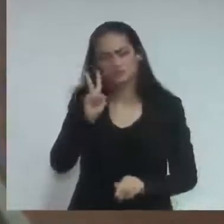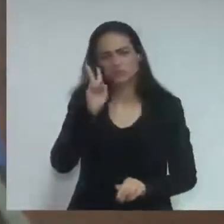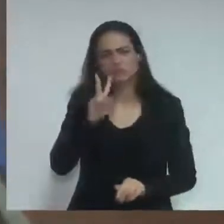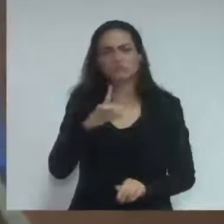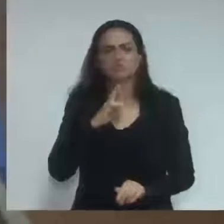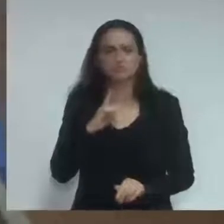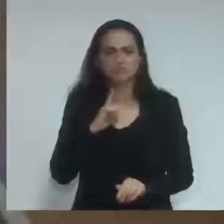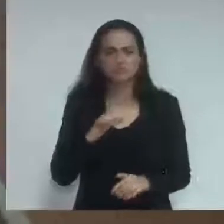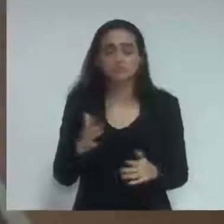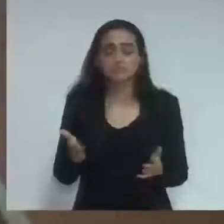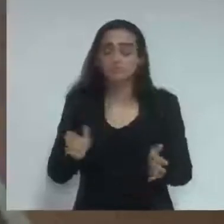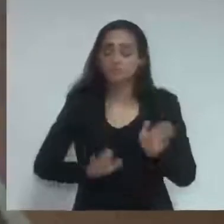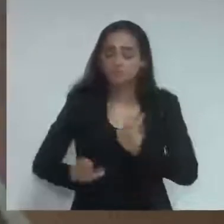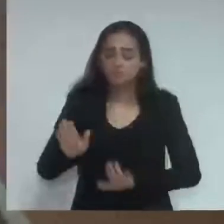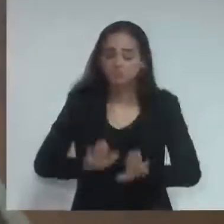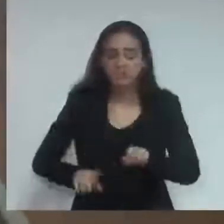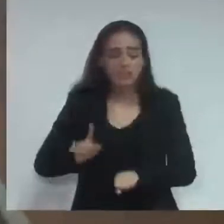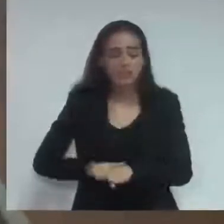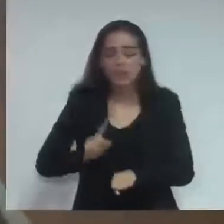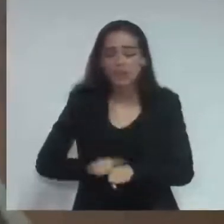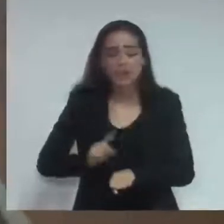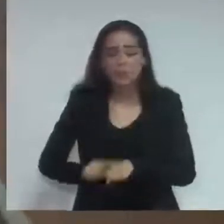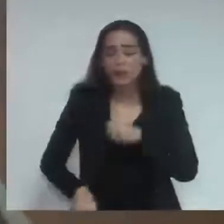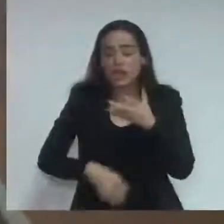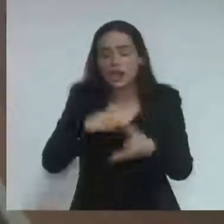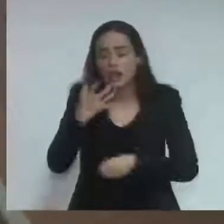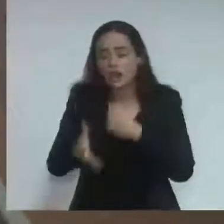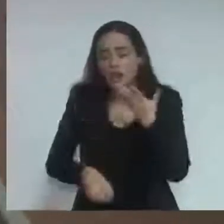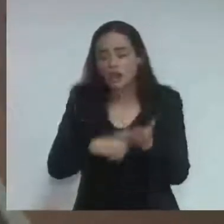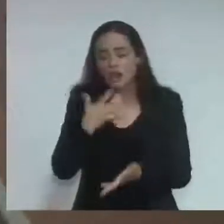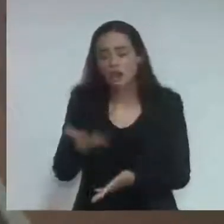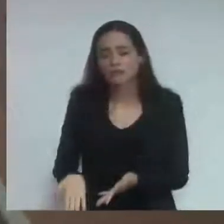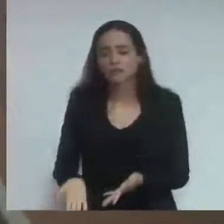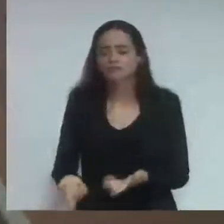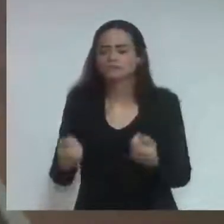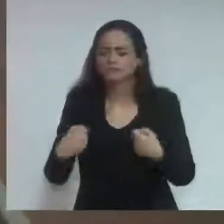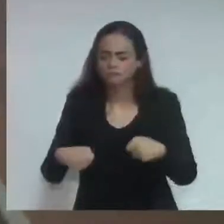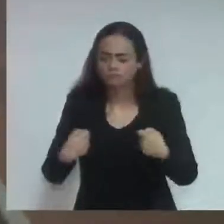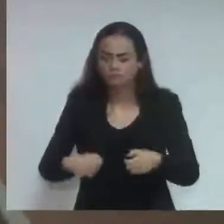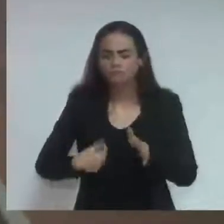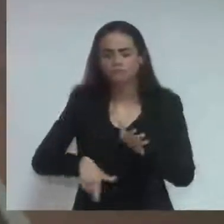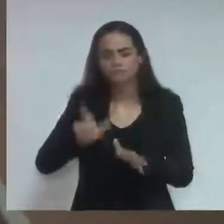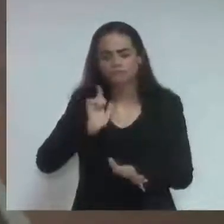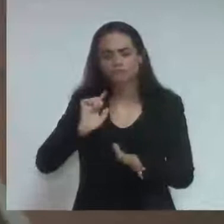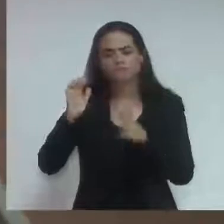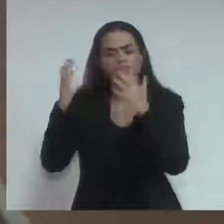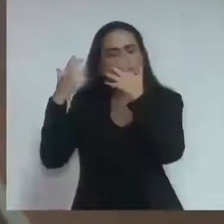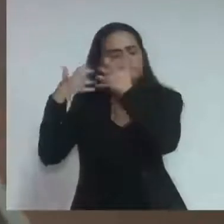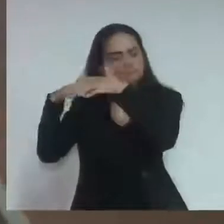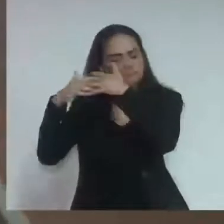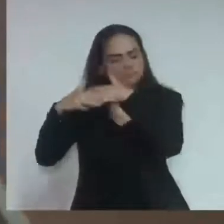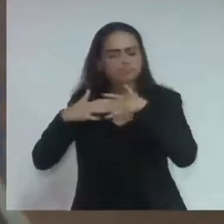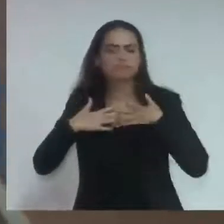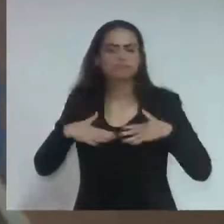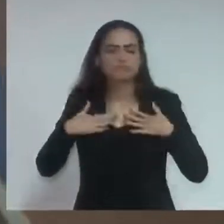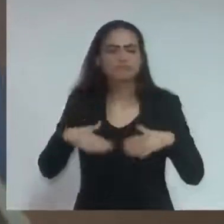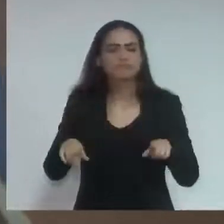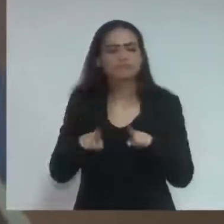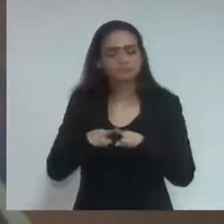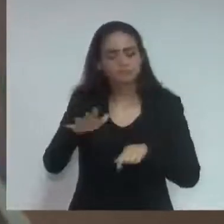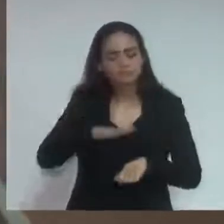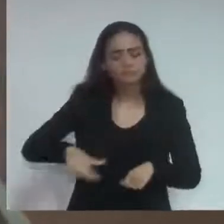no calor da emoção, tomada baseada em emoções, não costumam ser boas decisões. E, sobretudo, na